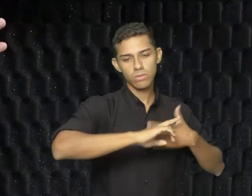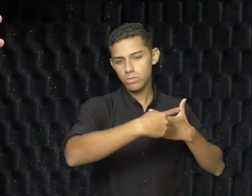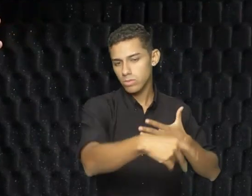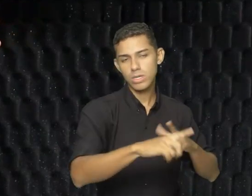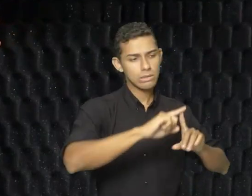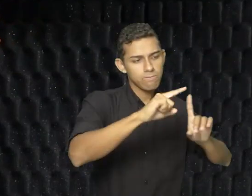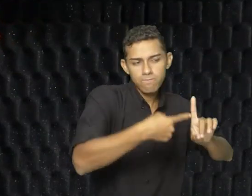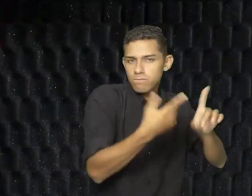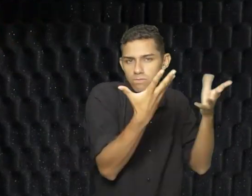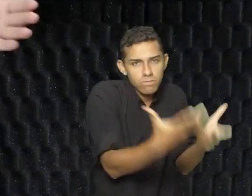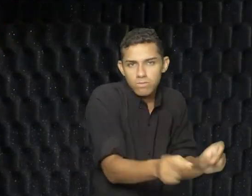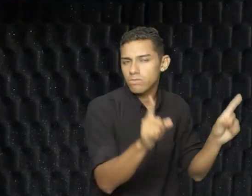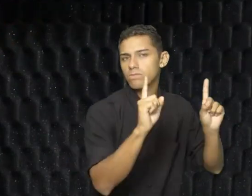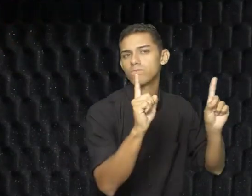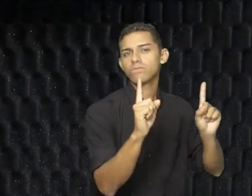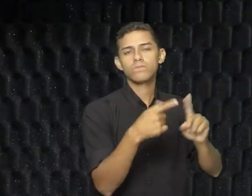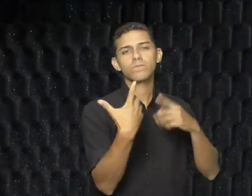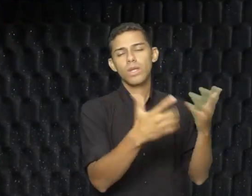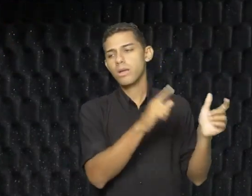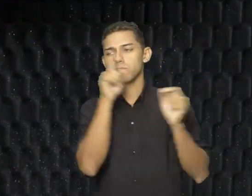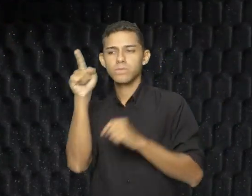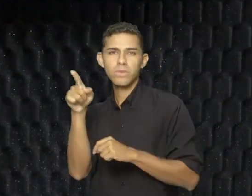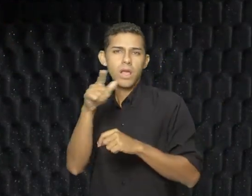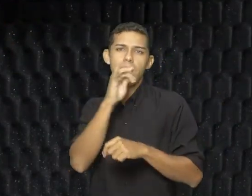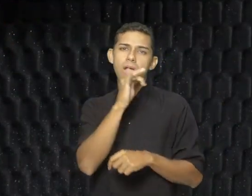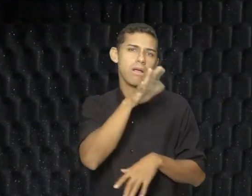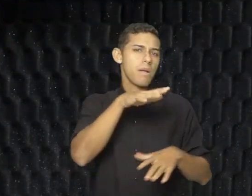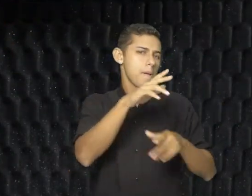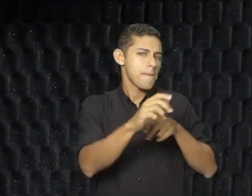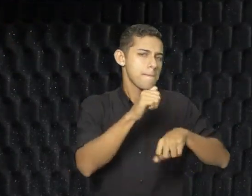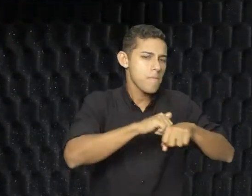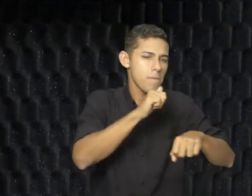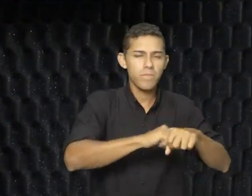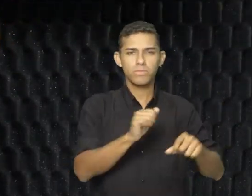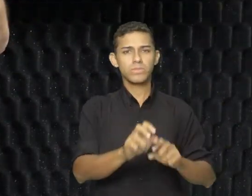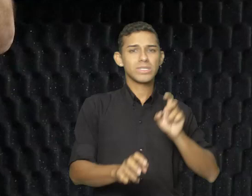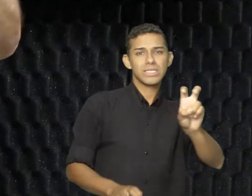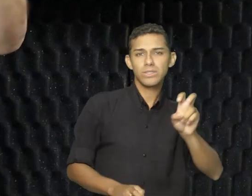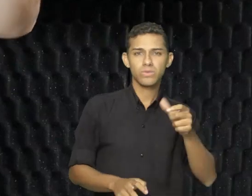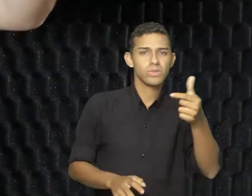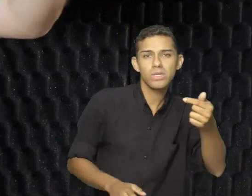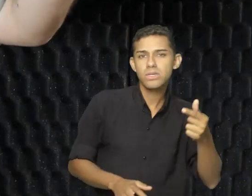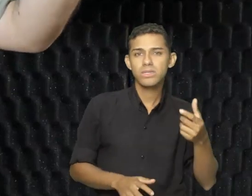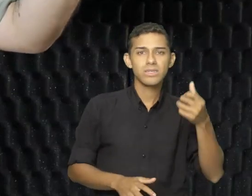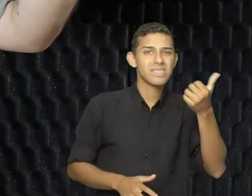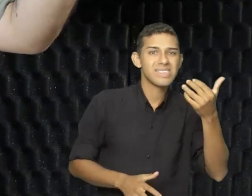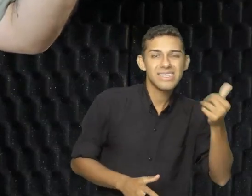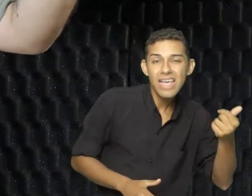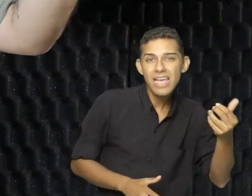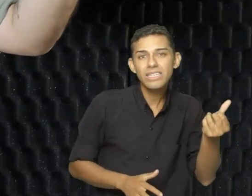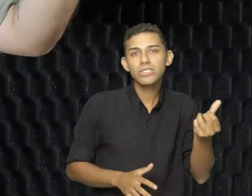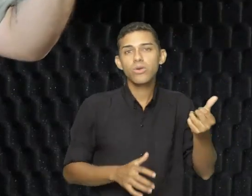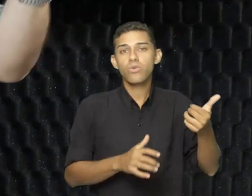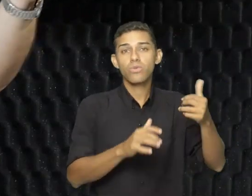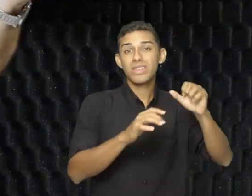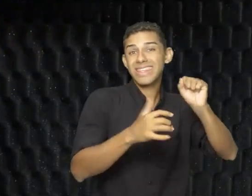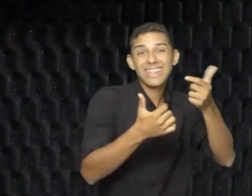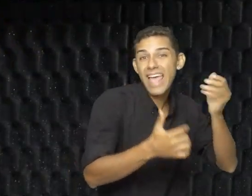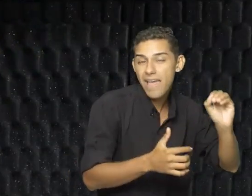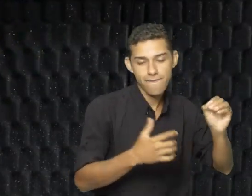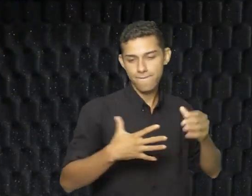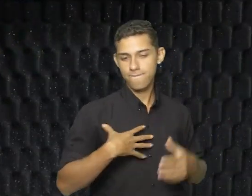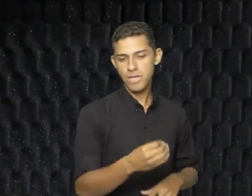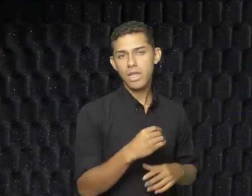não desejada. Se você vai para os lugares mais pobres, você vai ver pessoas que têm 5, 6, 7, 8, 10 filhos. E não é porque